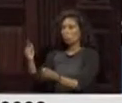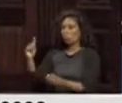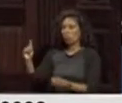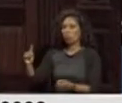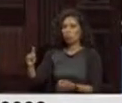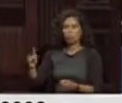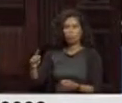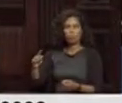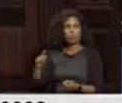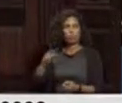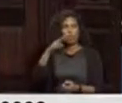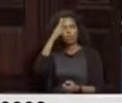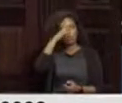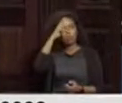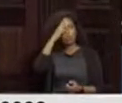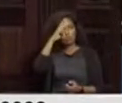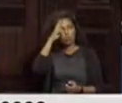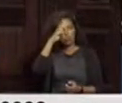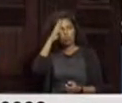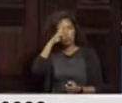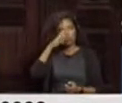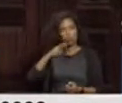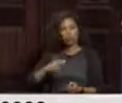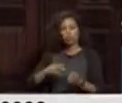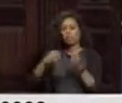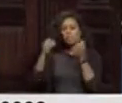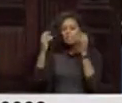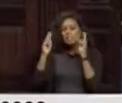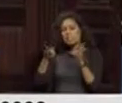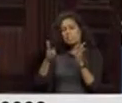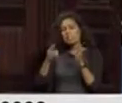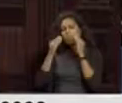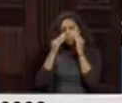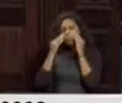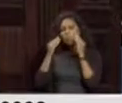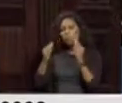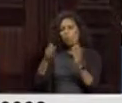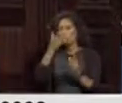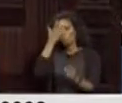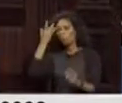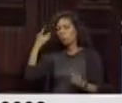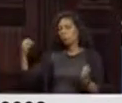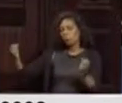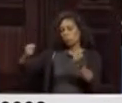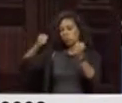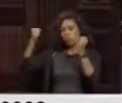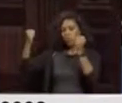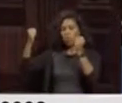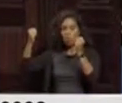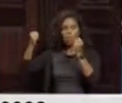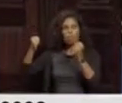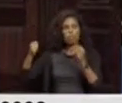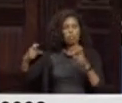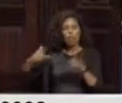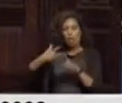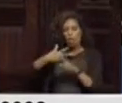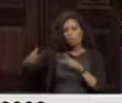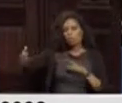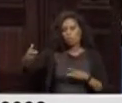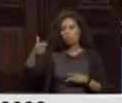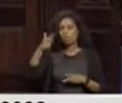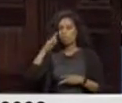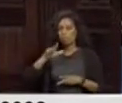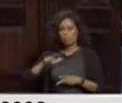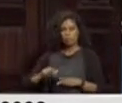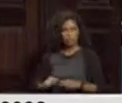é escrita pelos vencedores, não pelos vencidos. E acredito que esses